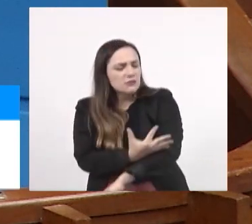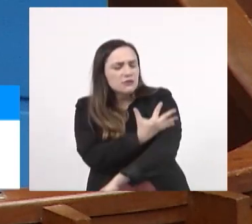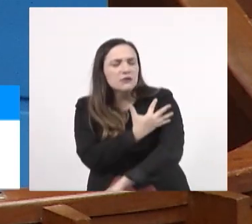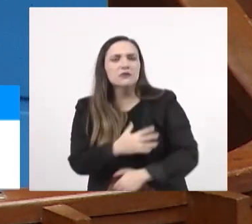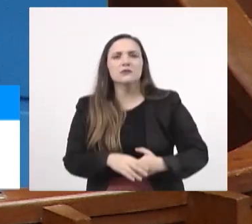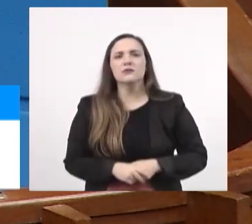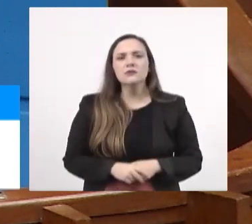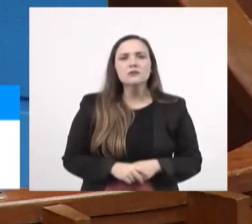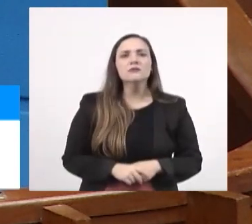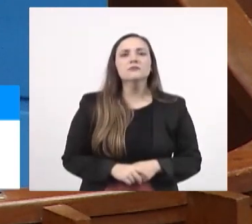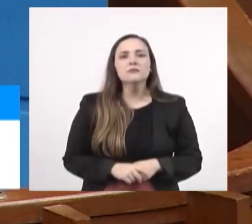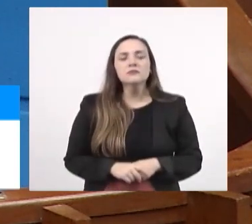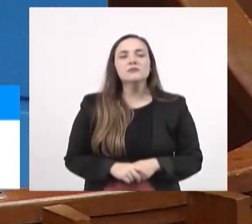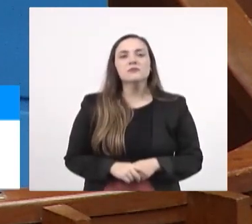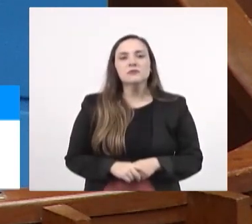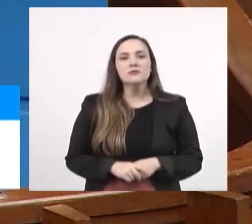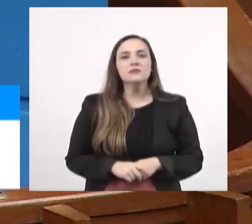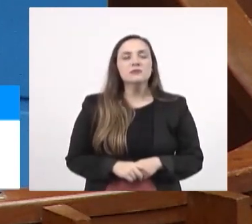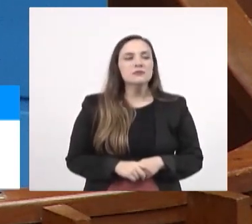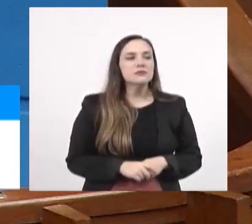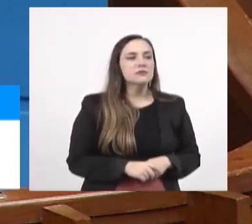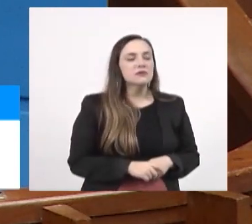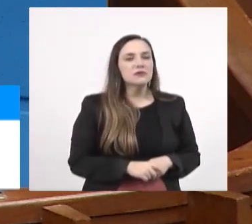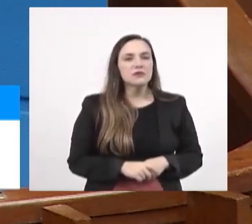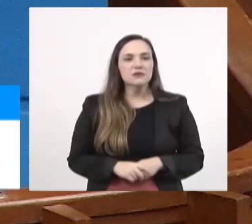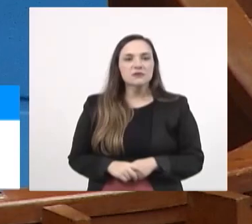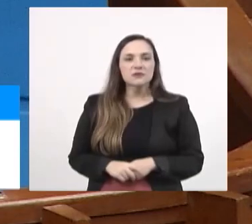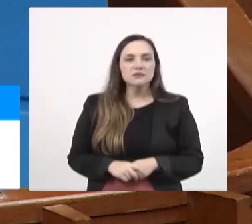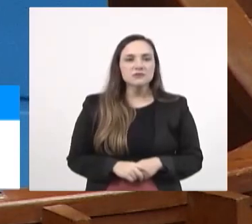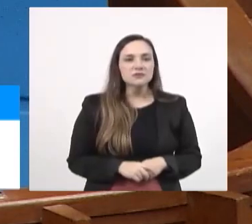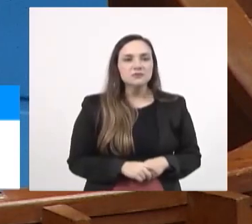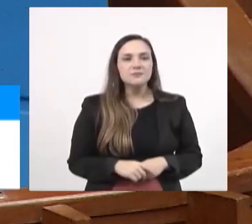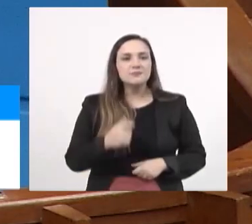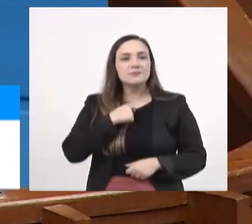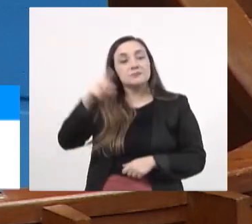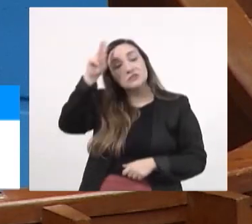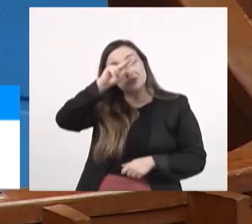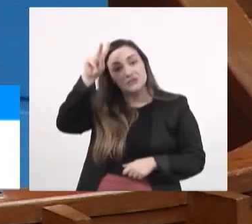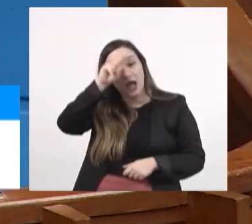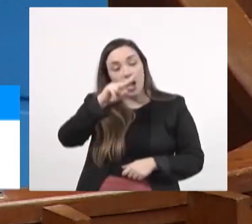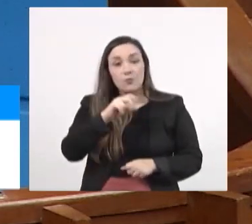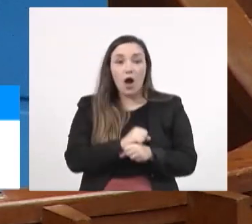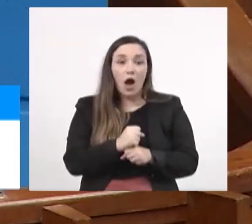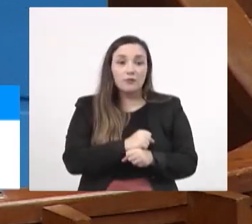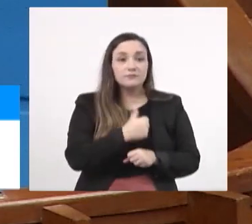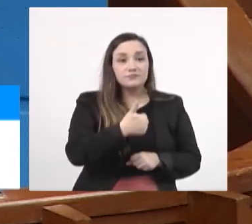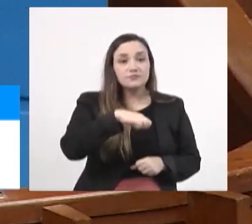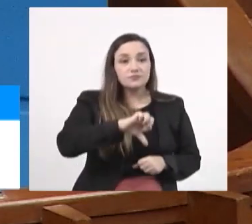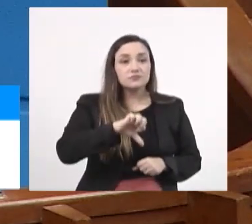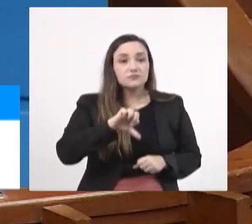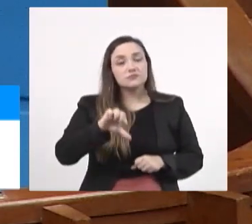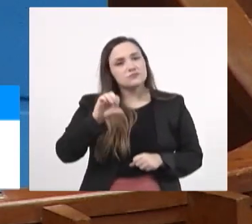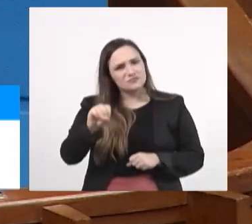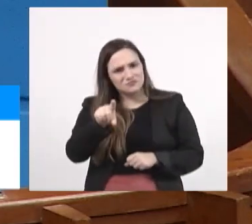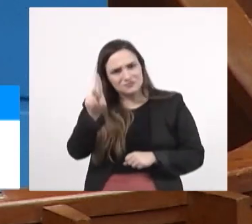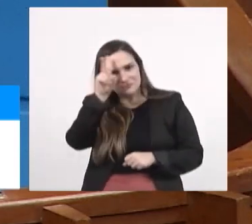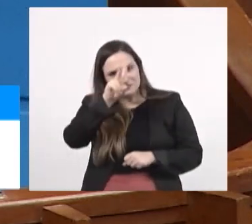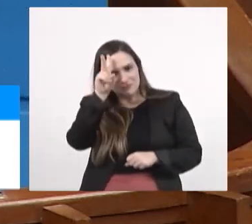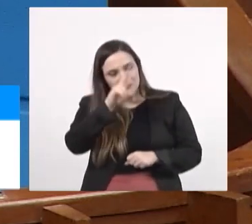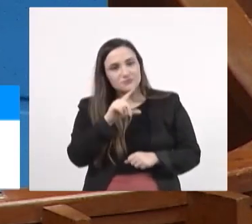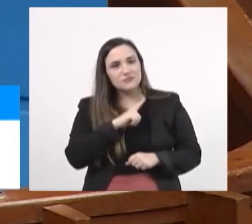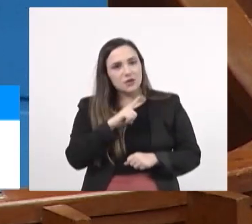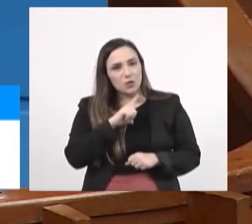Mara, porque eu lembro na década de 90 de uma história de uma